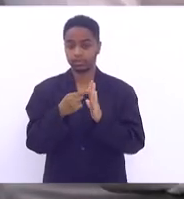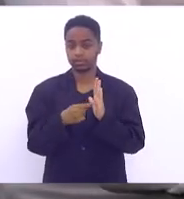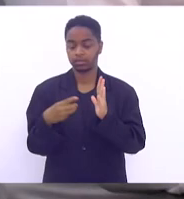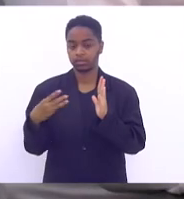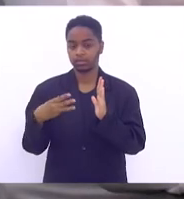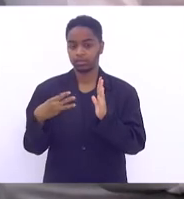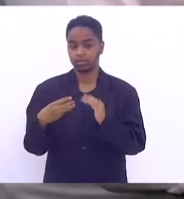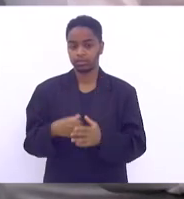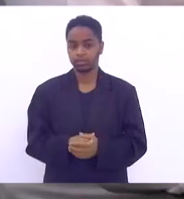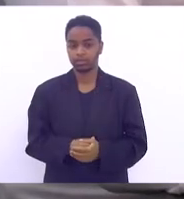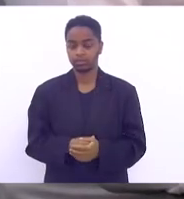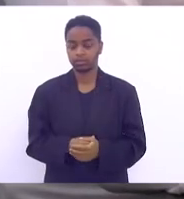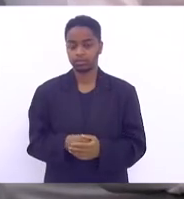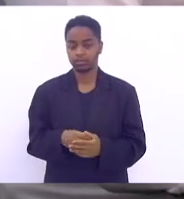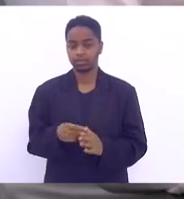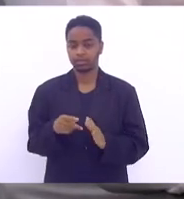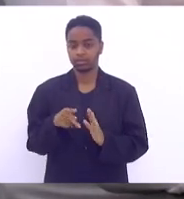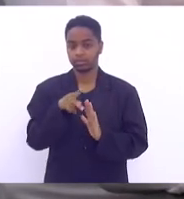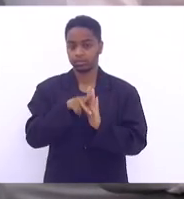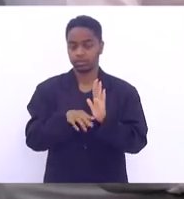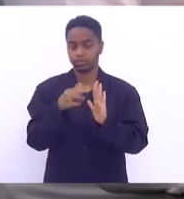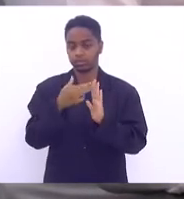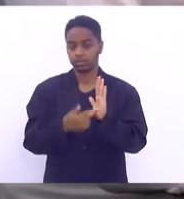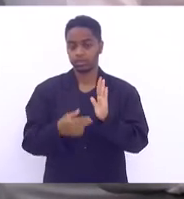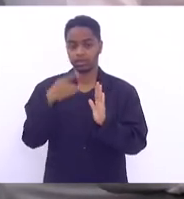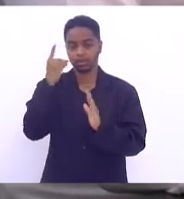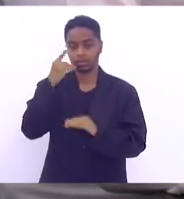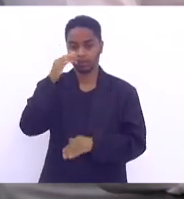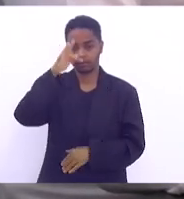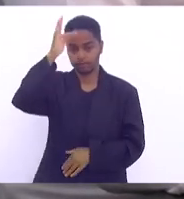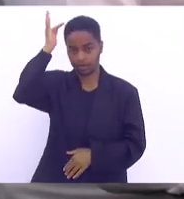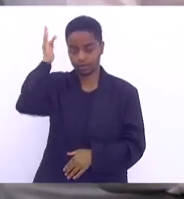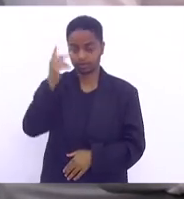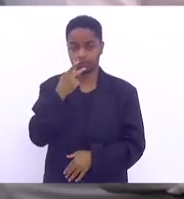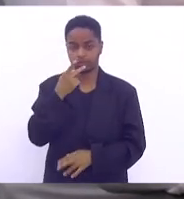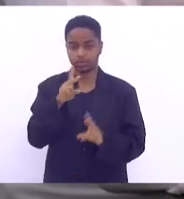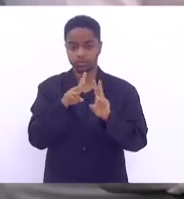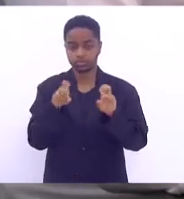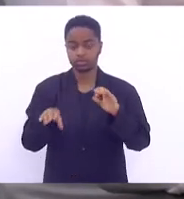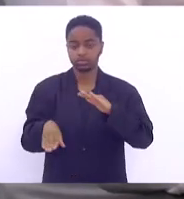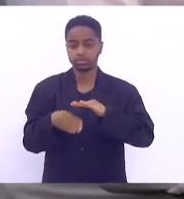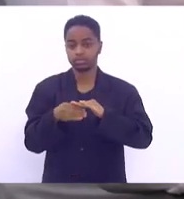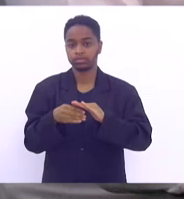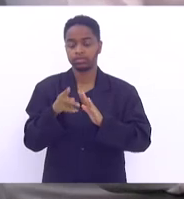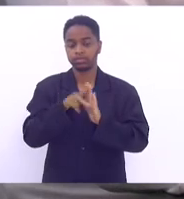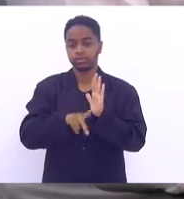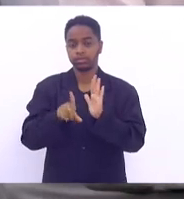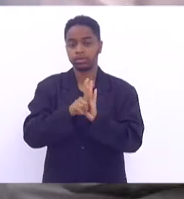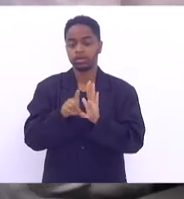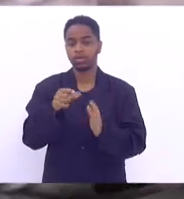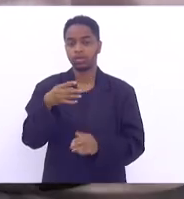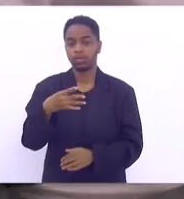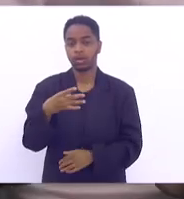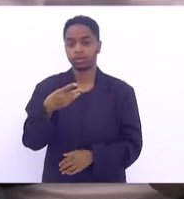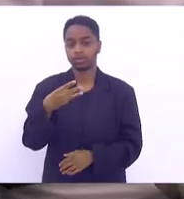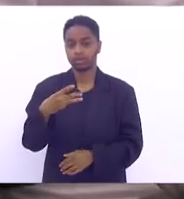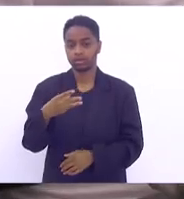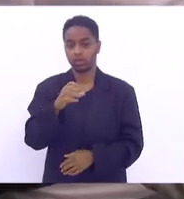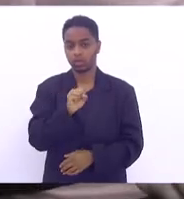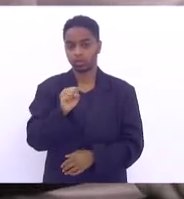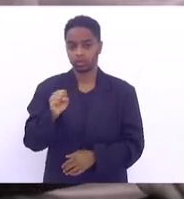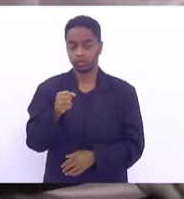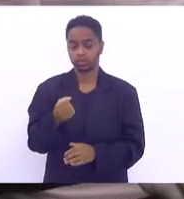pauta, projeto de relatoria do deputado Fred Pacheco. Trata-se das emendas de plenário ao PL 4388 de 18, de autoria do